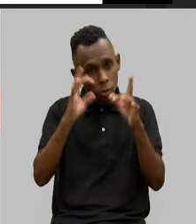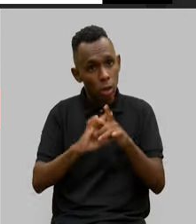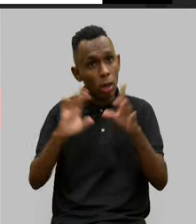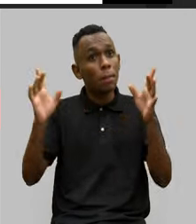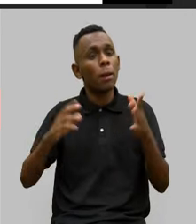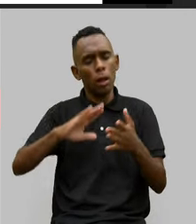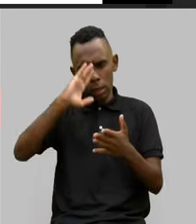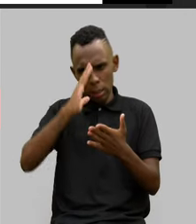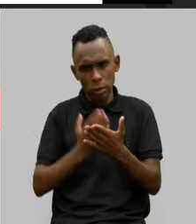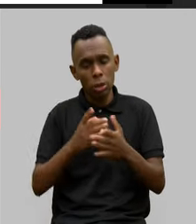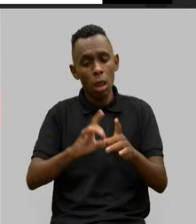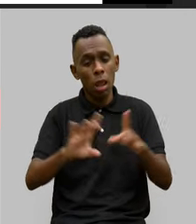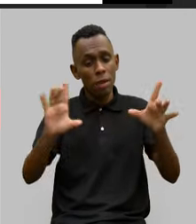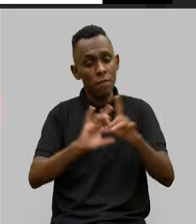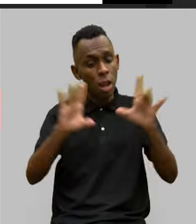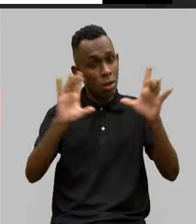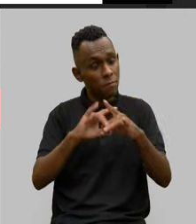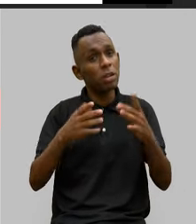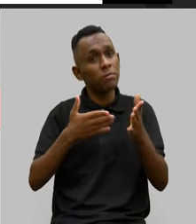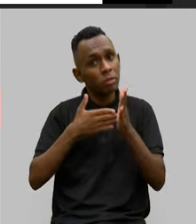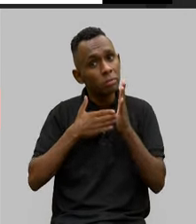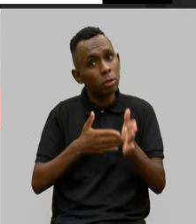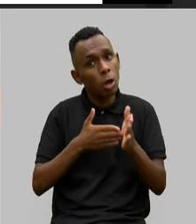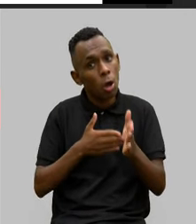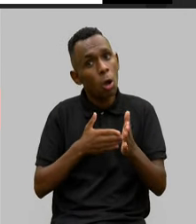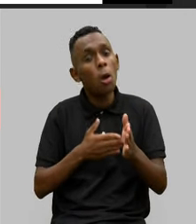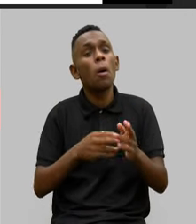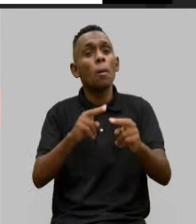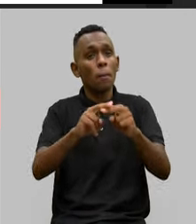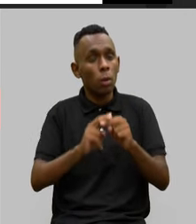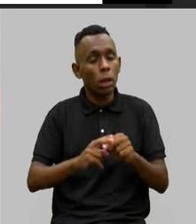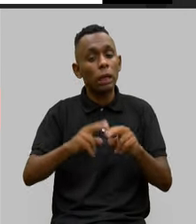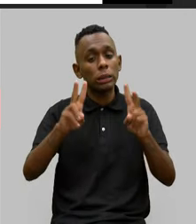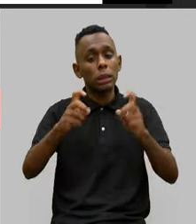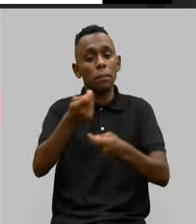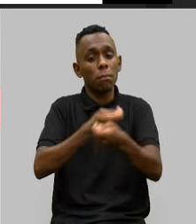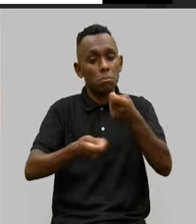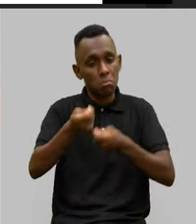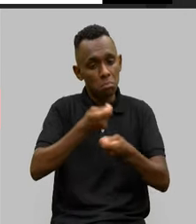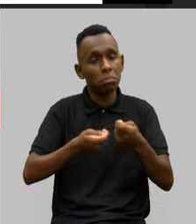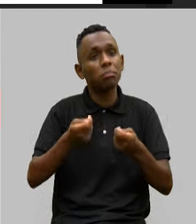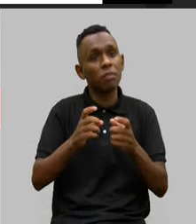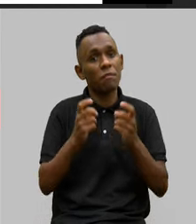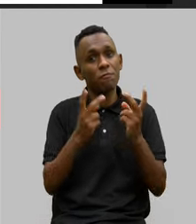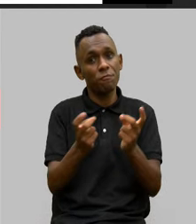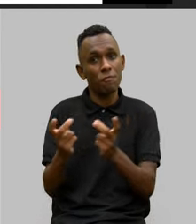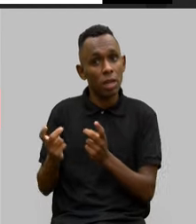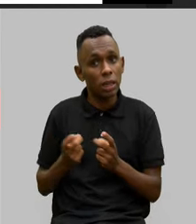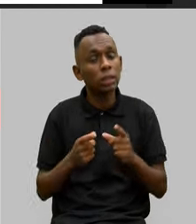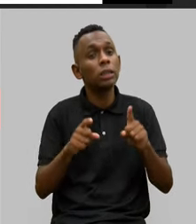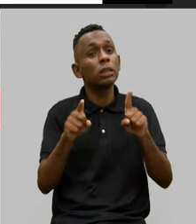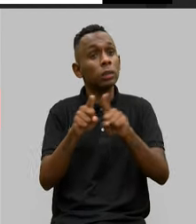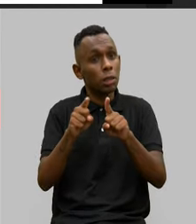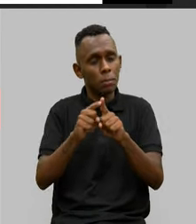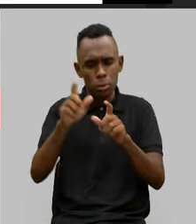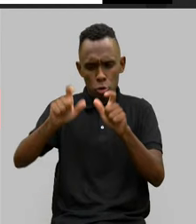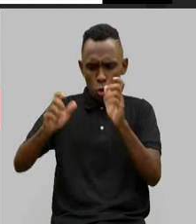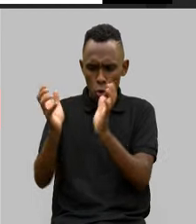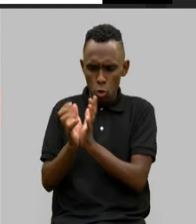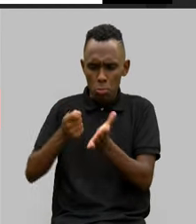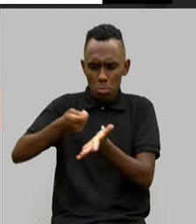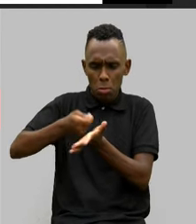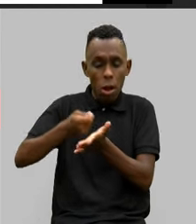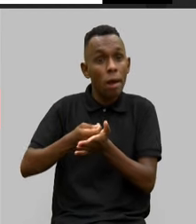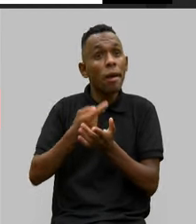defendem a legalização da maconha em função disso de questões econômicas eh os conservadores eles vem a legalização das